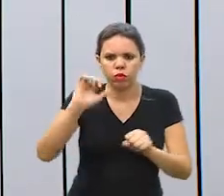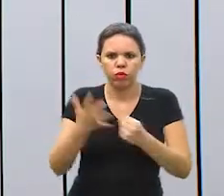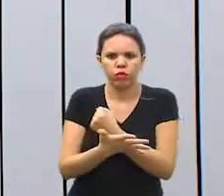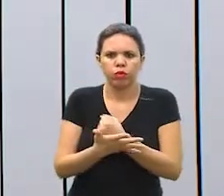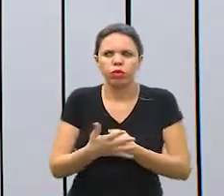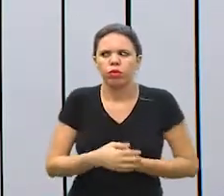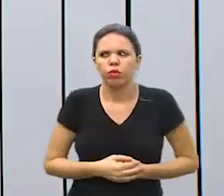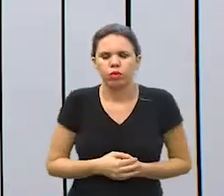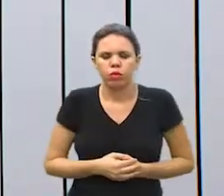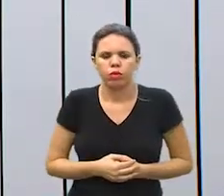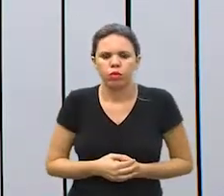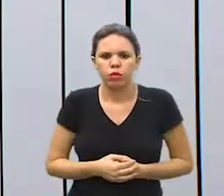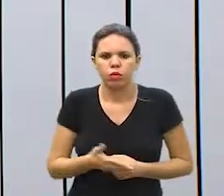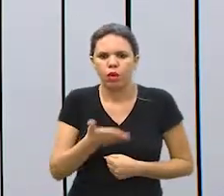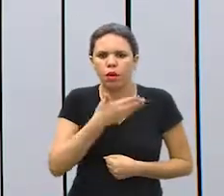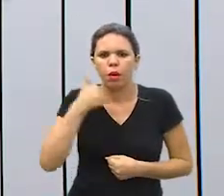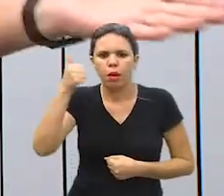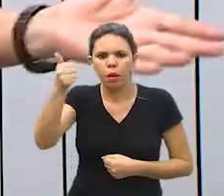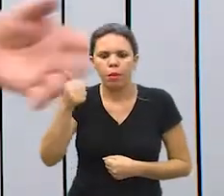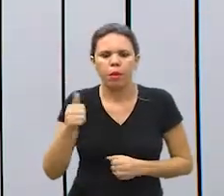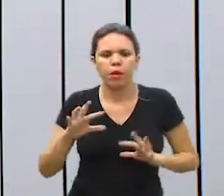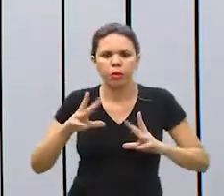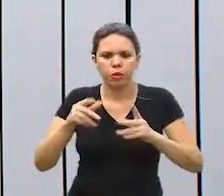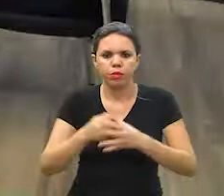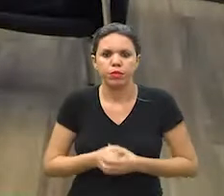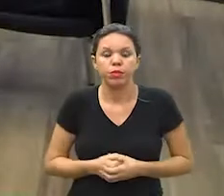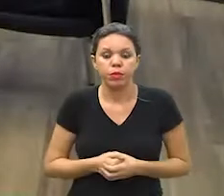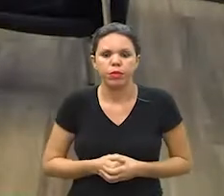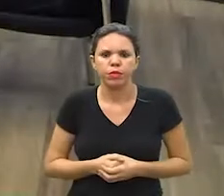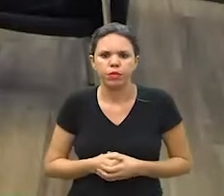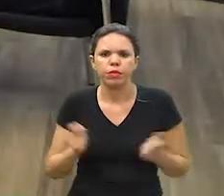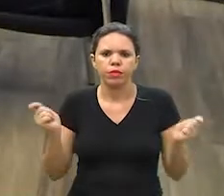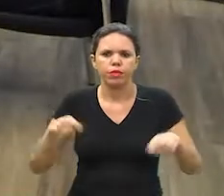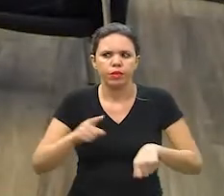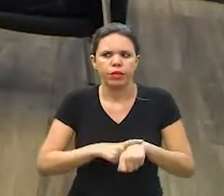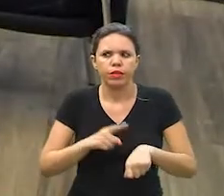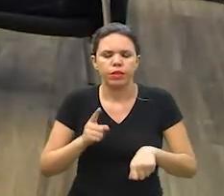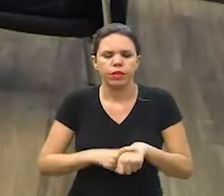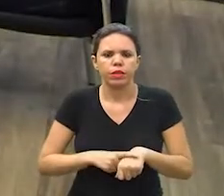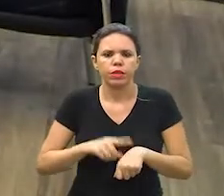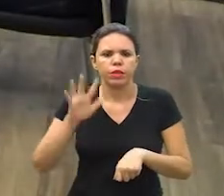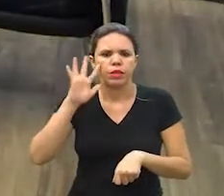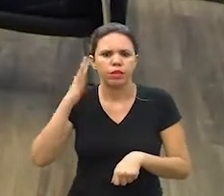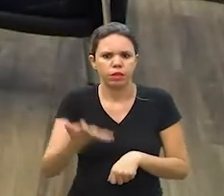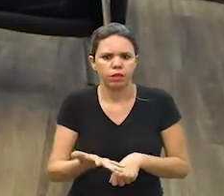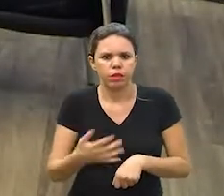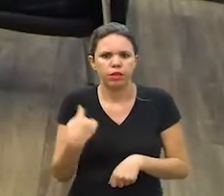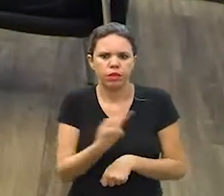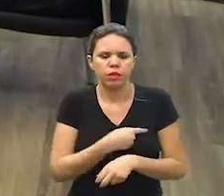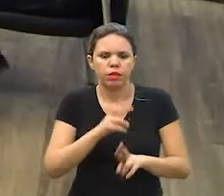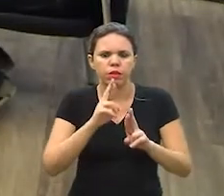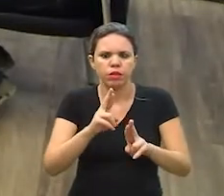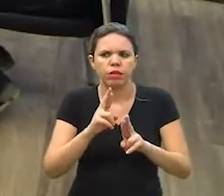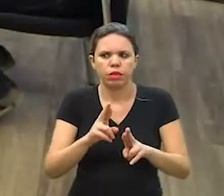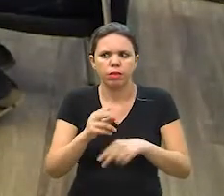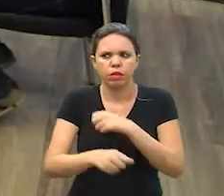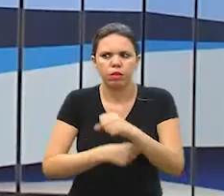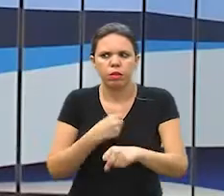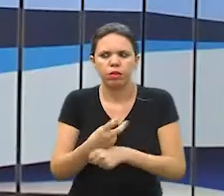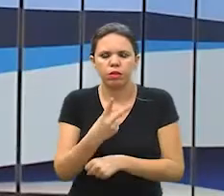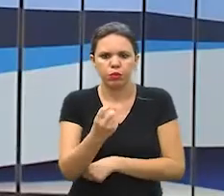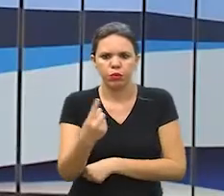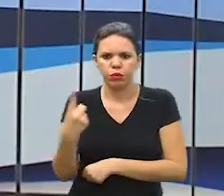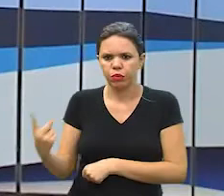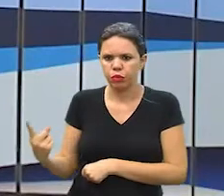seria de melhor alvício para todo mundo. E ainda dá tempo deles se resolverem, que é o que a gente espera para esse ano de